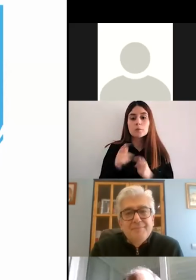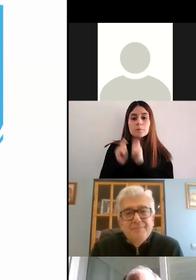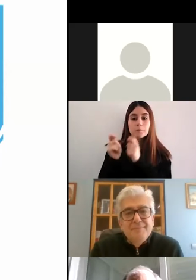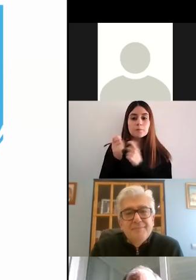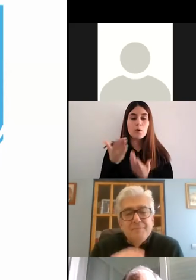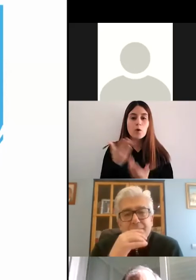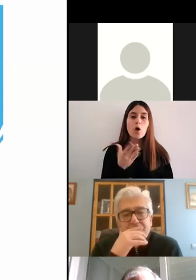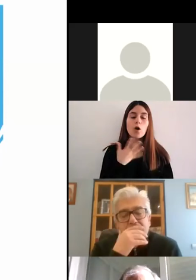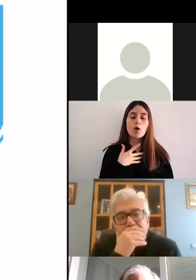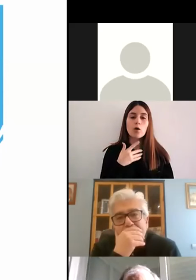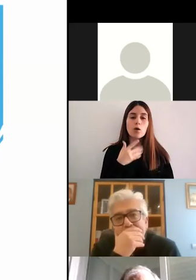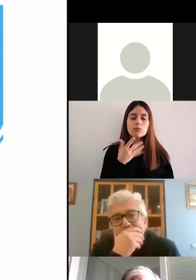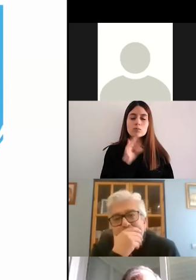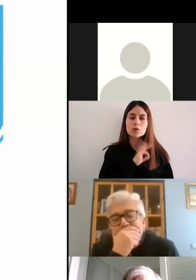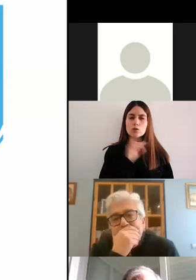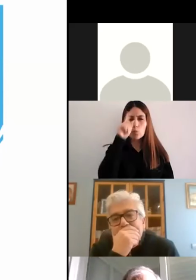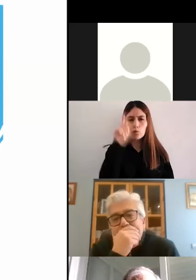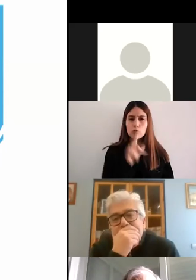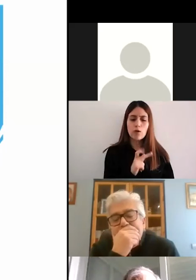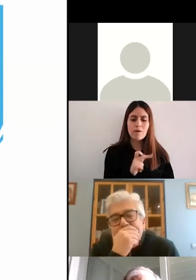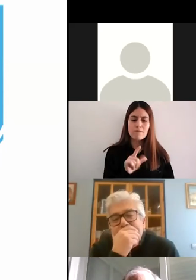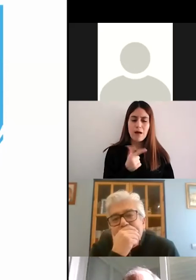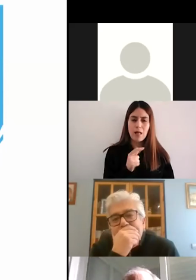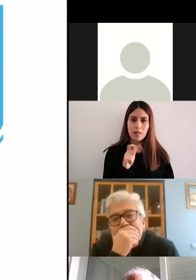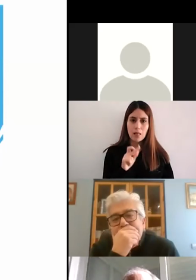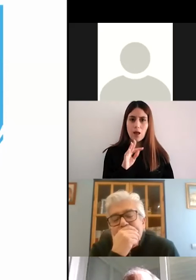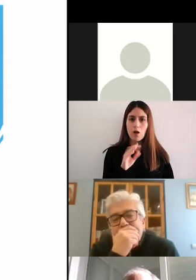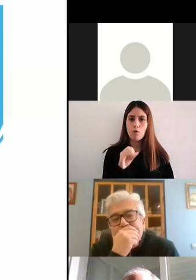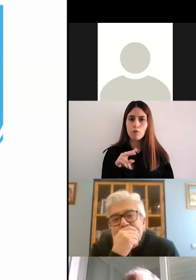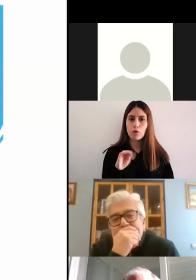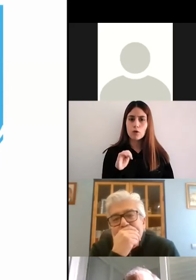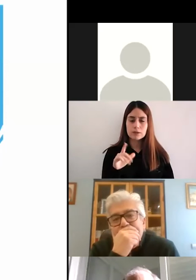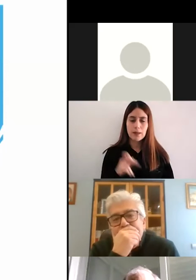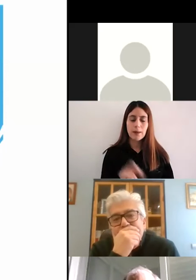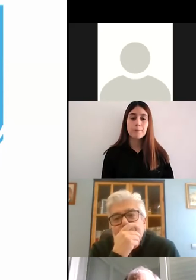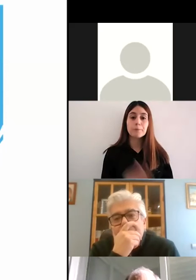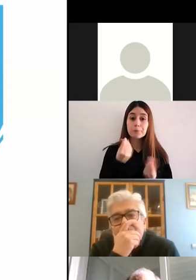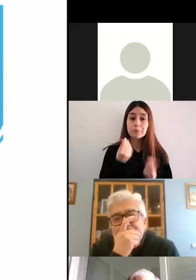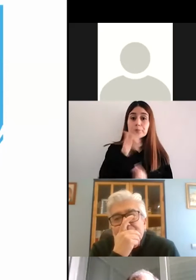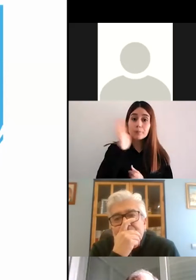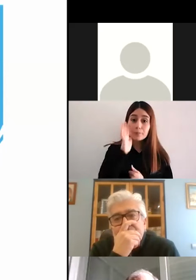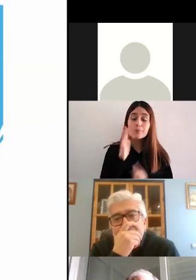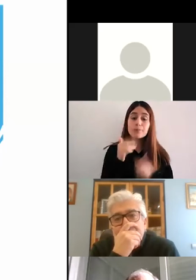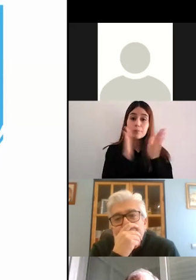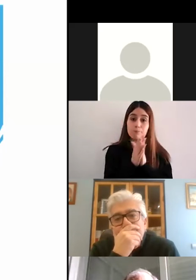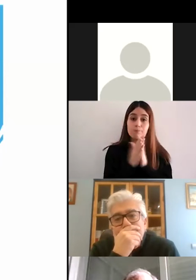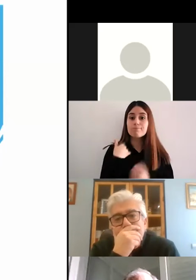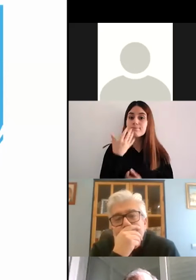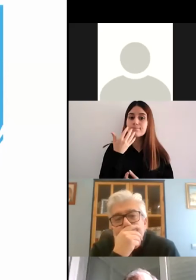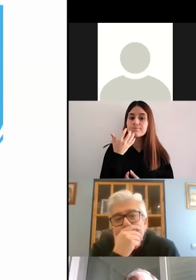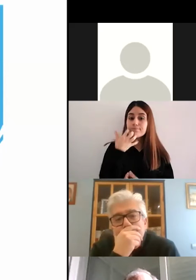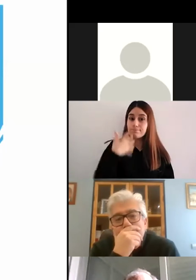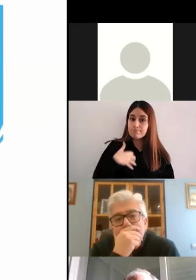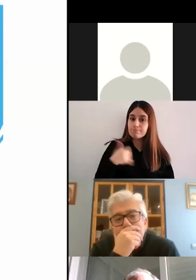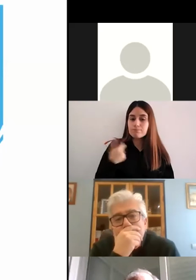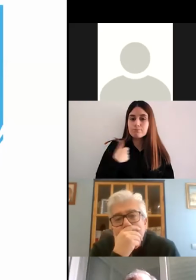professor Walter Fonseca, se faz favor. Muito boa tarde a todos. É com muito gosto que, em nome da Sra.